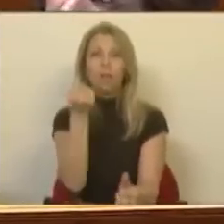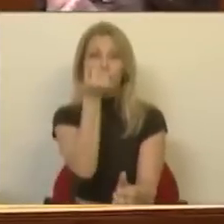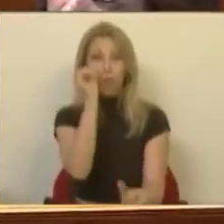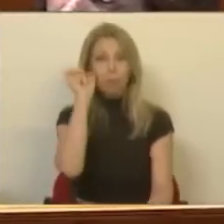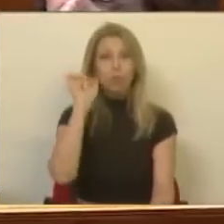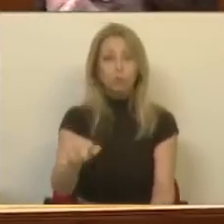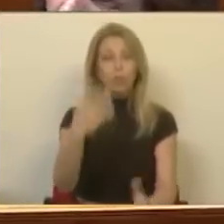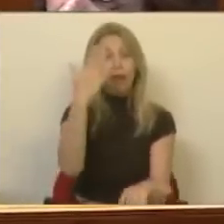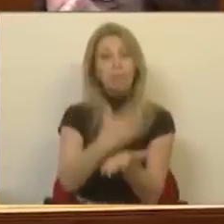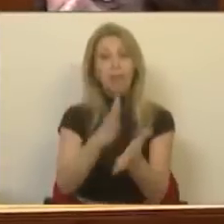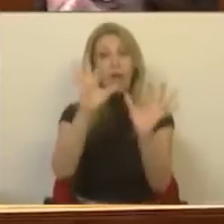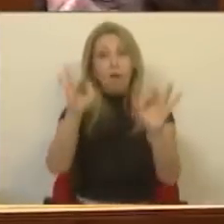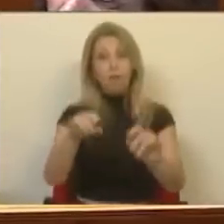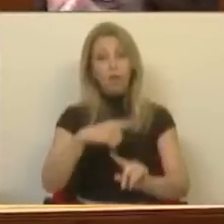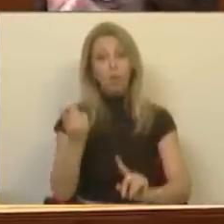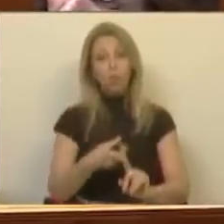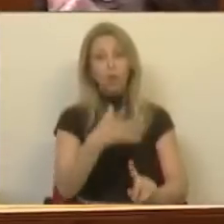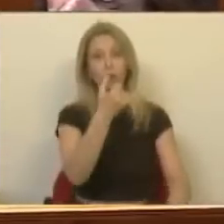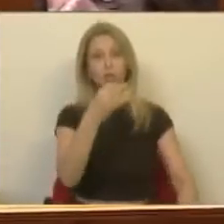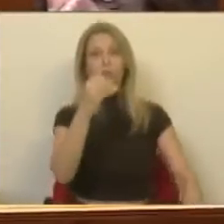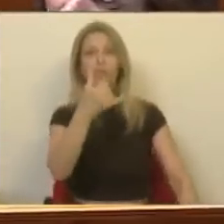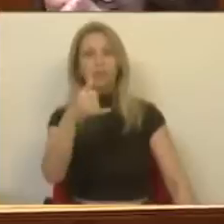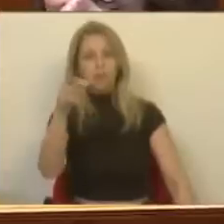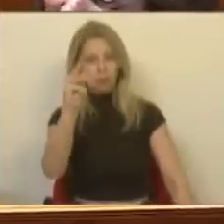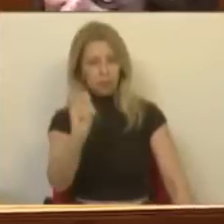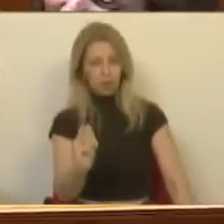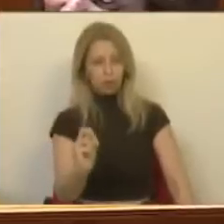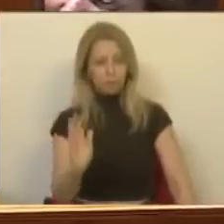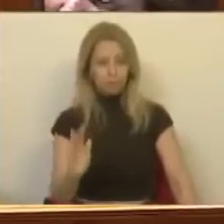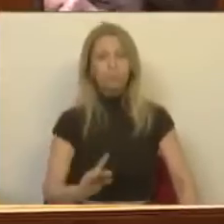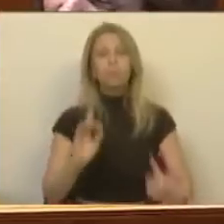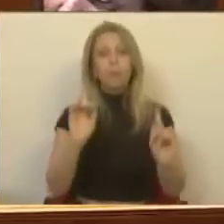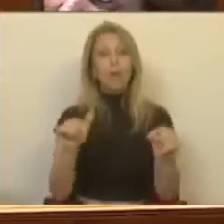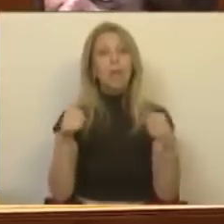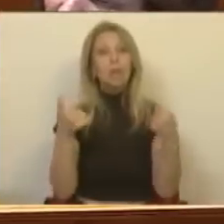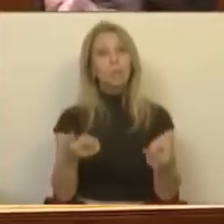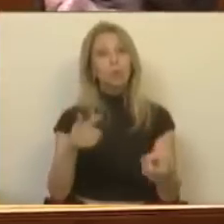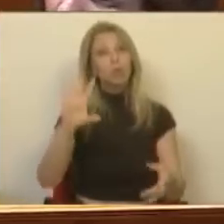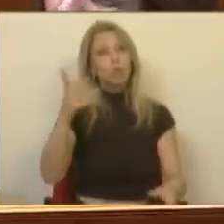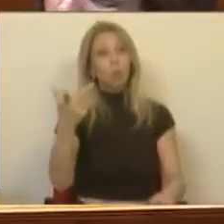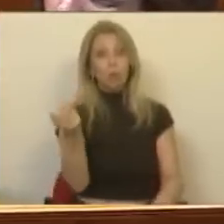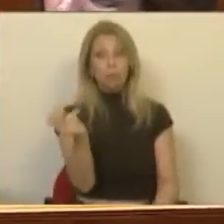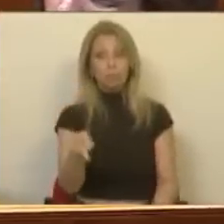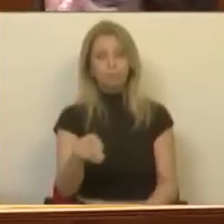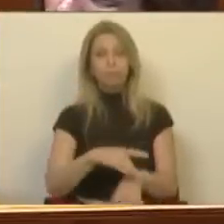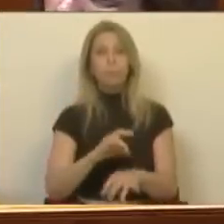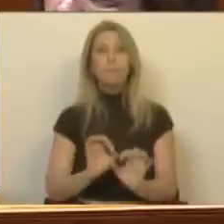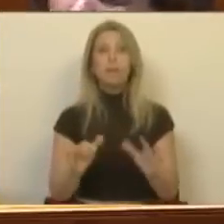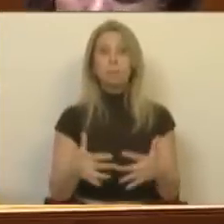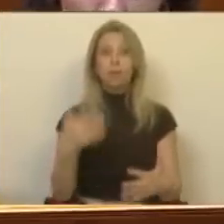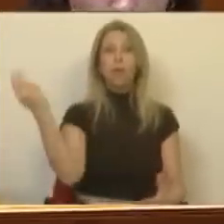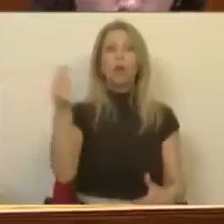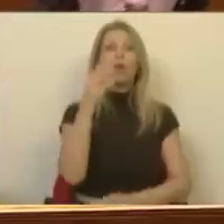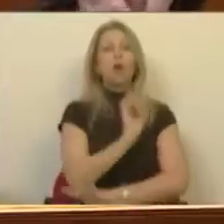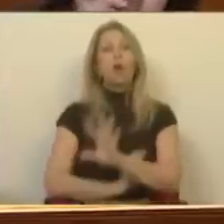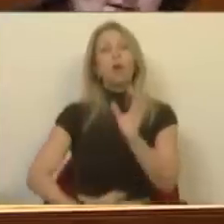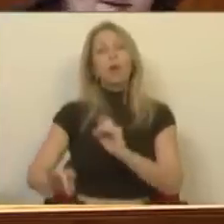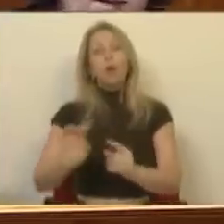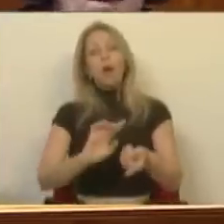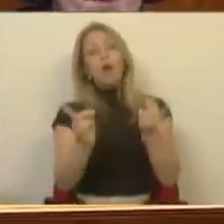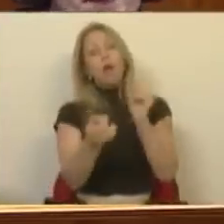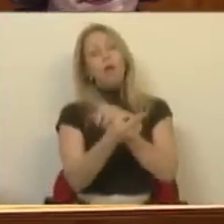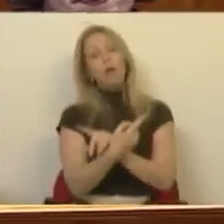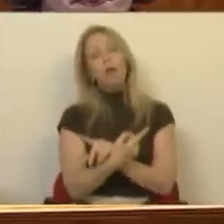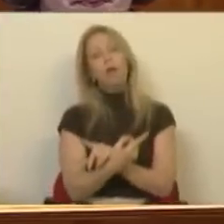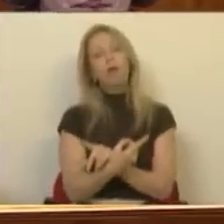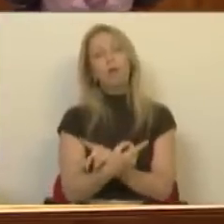deste ano de 2023 depois quando surgiu a pandemia e a União Europeia ao contrário que tinha feito